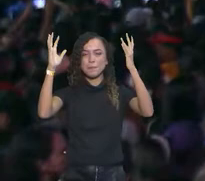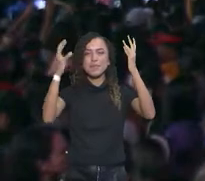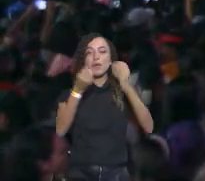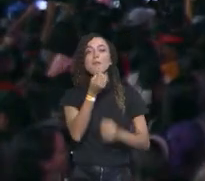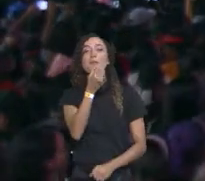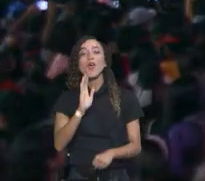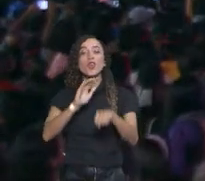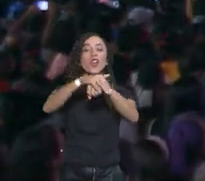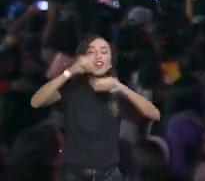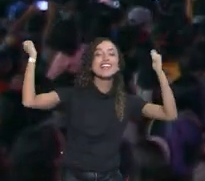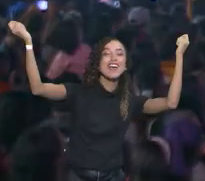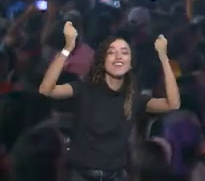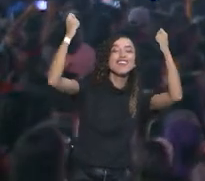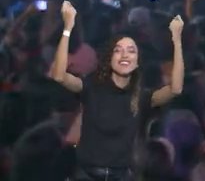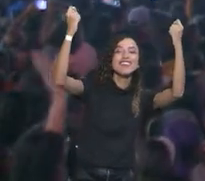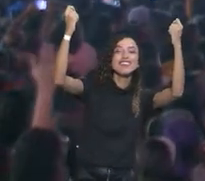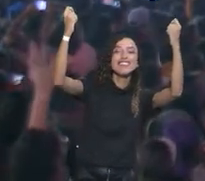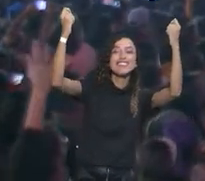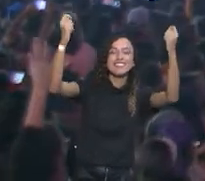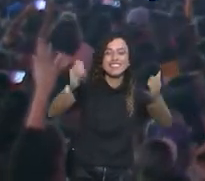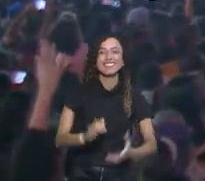boa noite